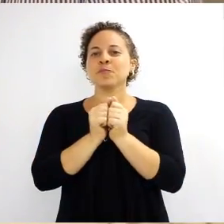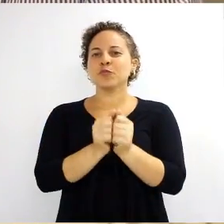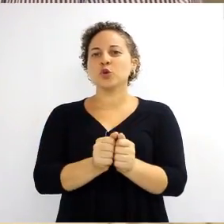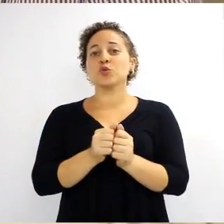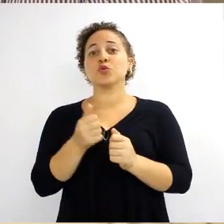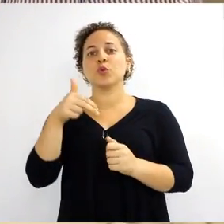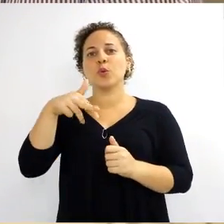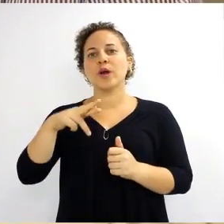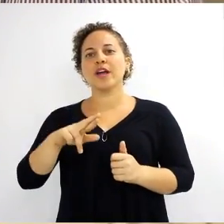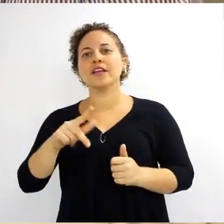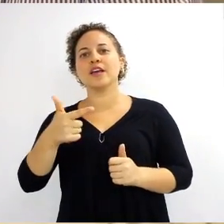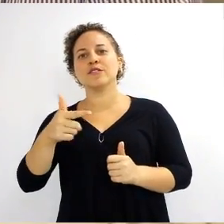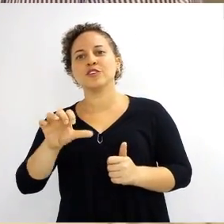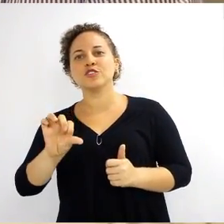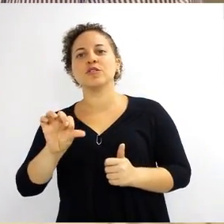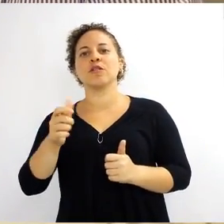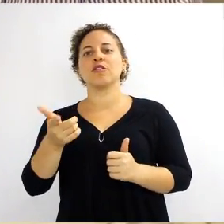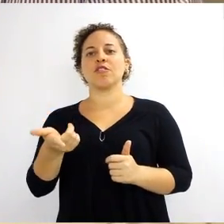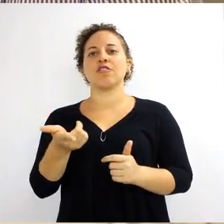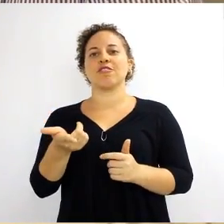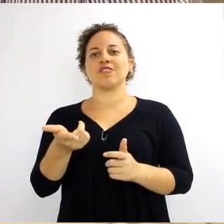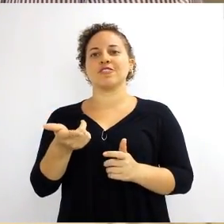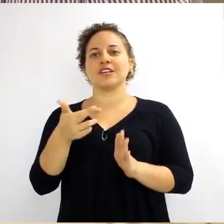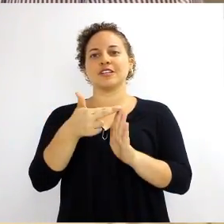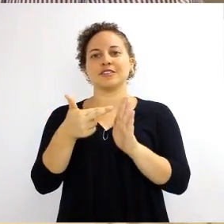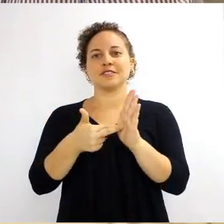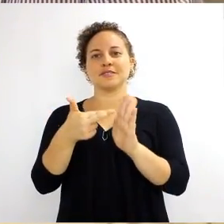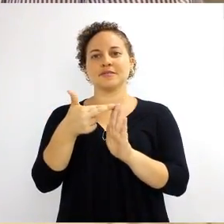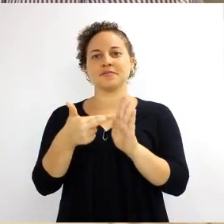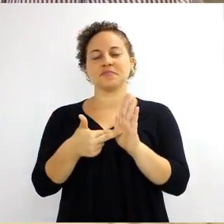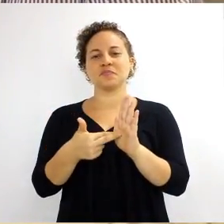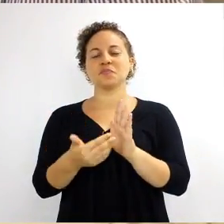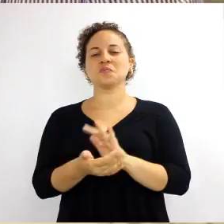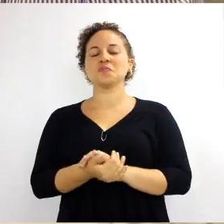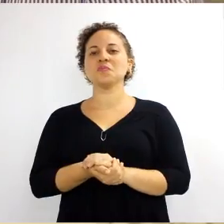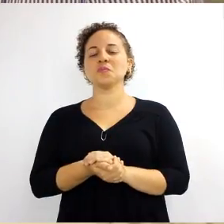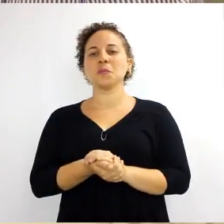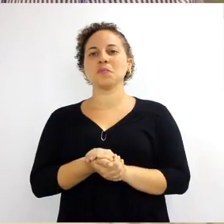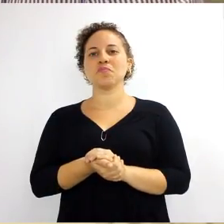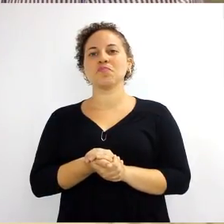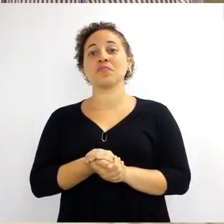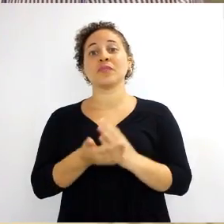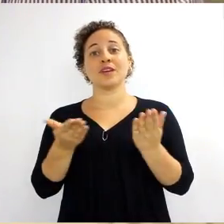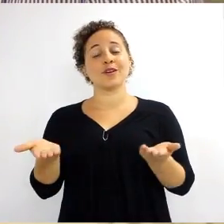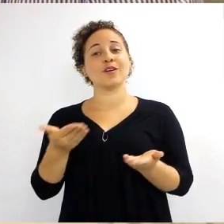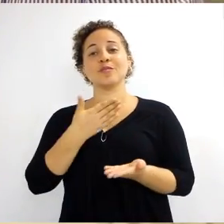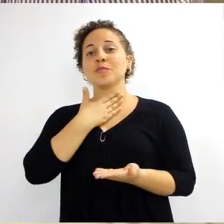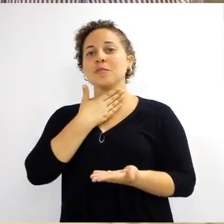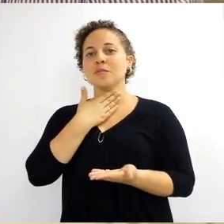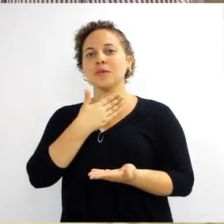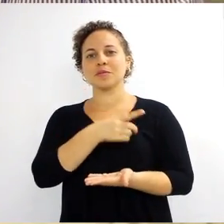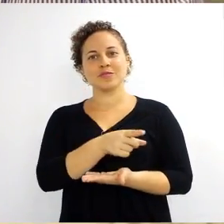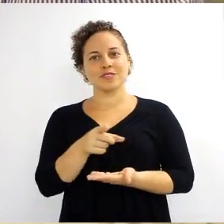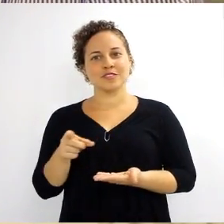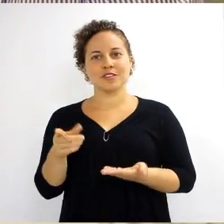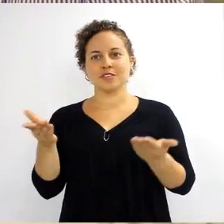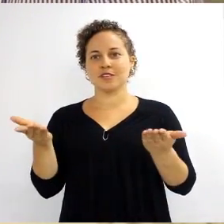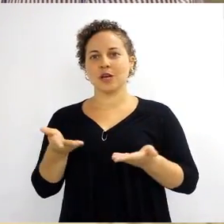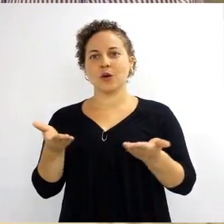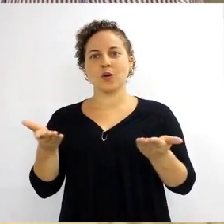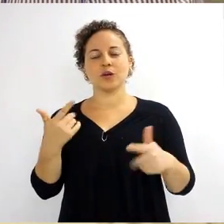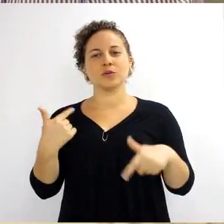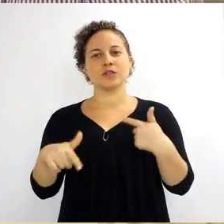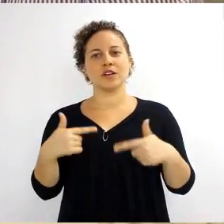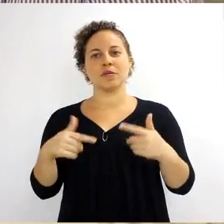a elaboração desta norma regulamentadora. Então, ele vai começar conversando com vocês sobre a questão do